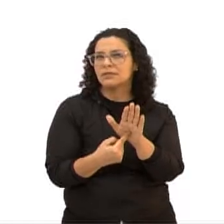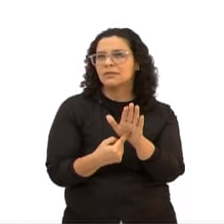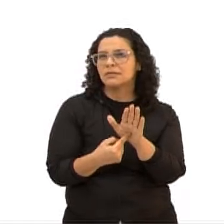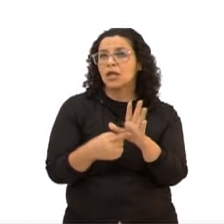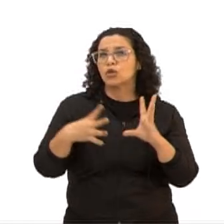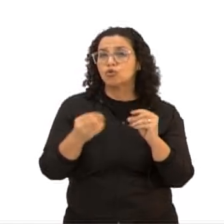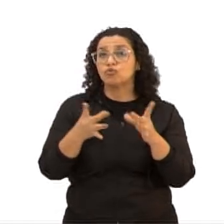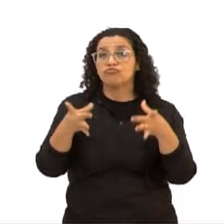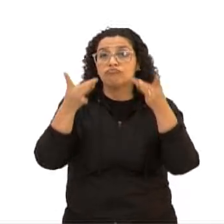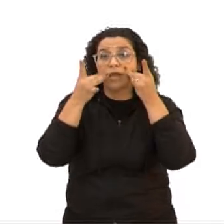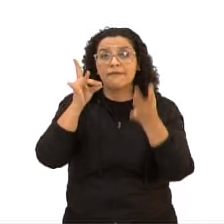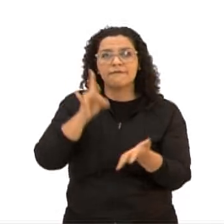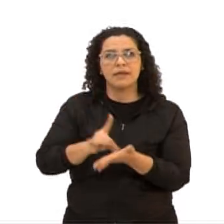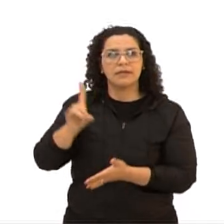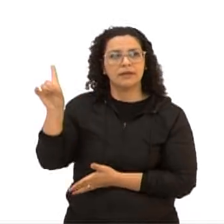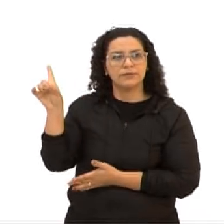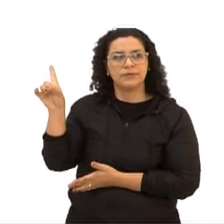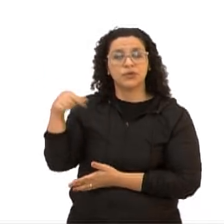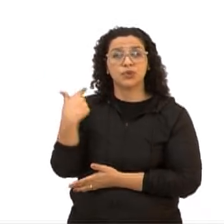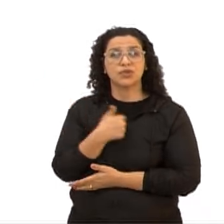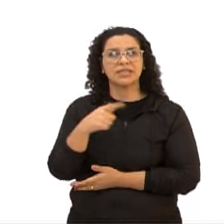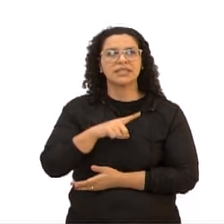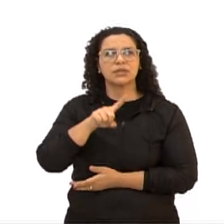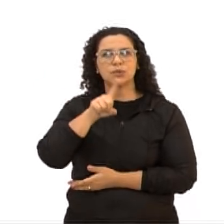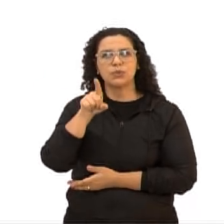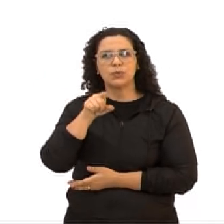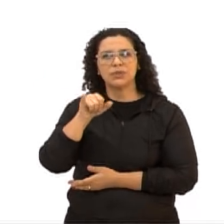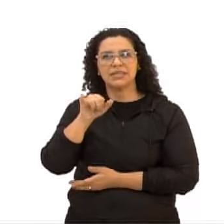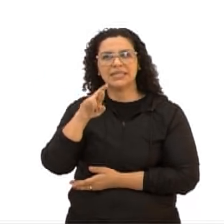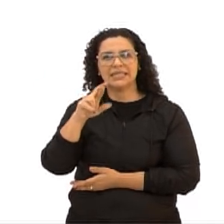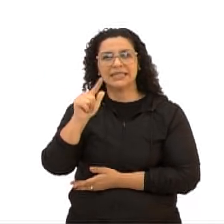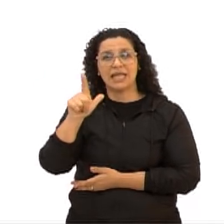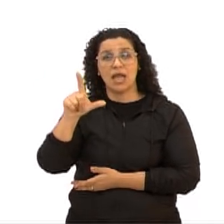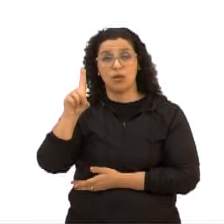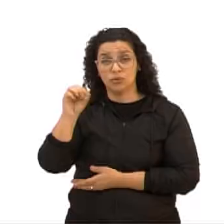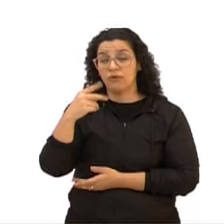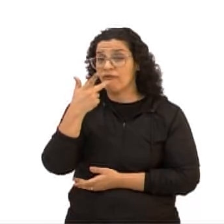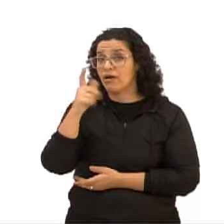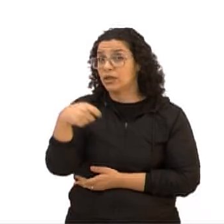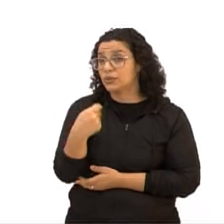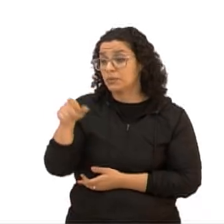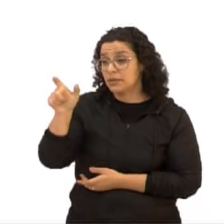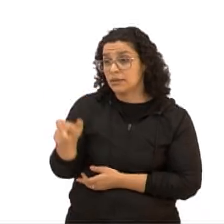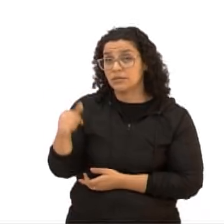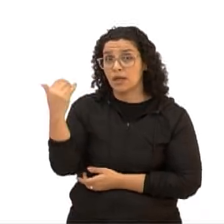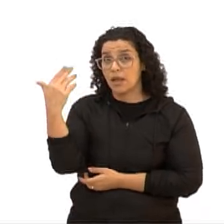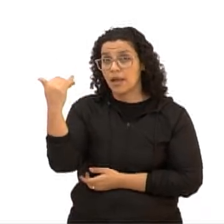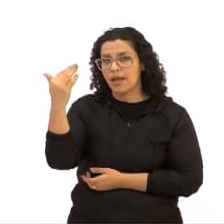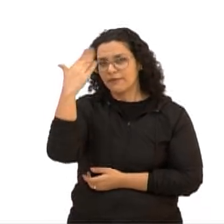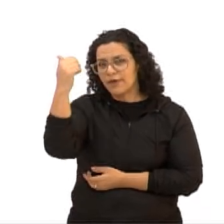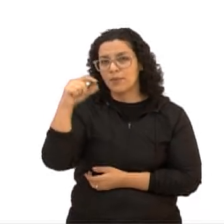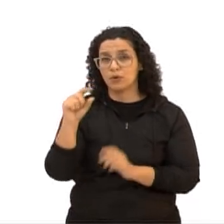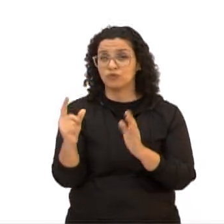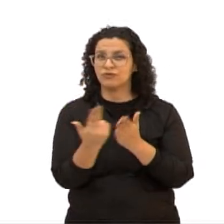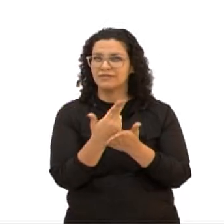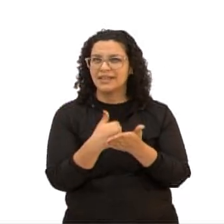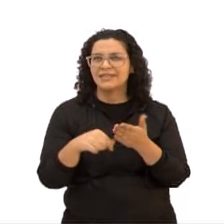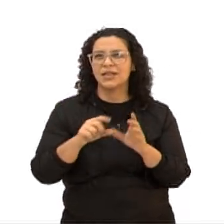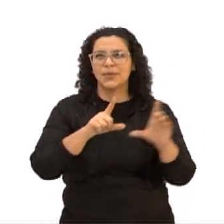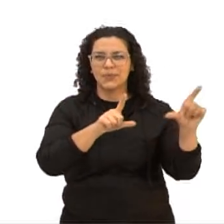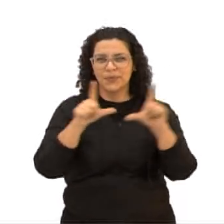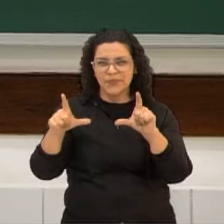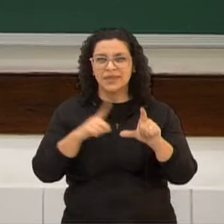apreensão do real. Quer dizer, olha só. Então, nós temos uma charge aqui que vai tratar exatamente do Ziraldo, que é um importante cartunista. Se vocês